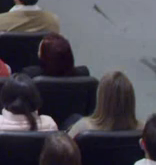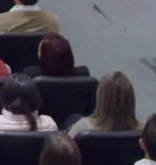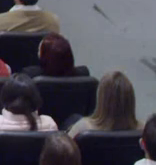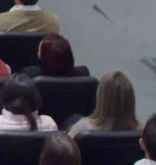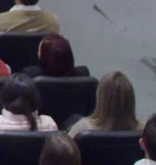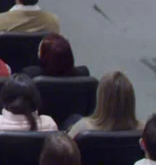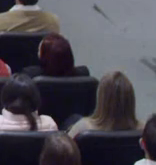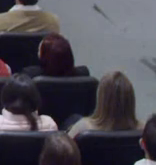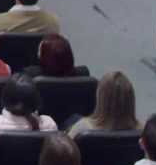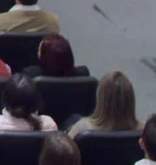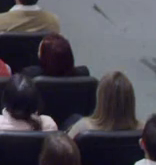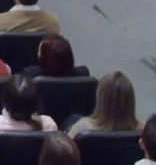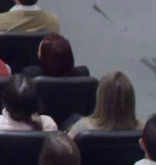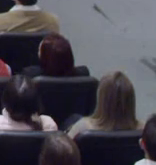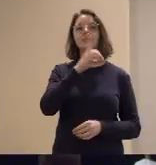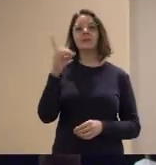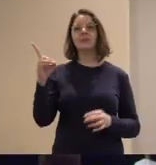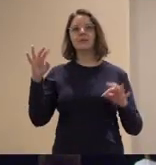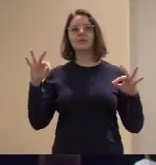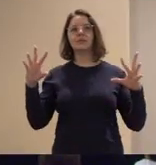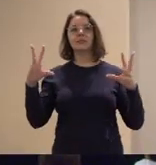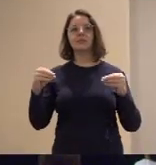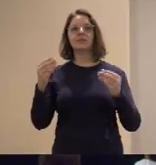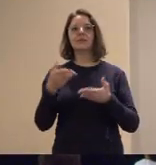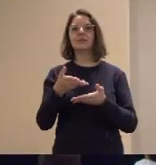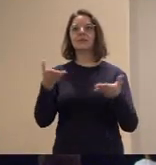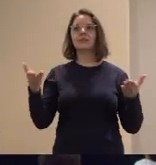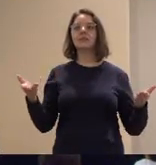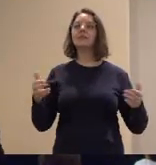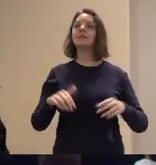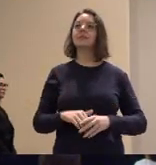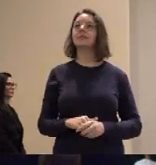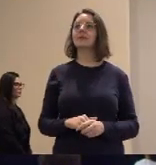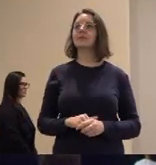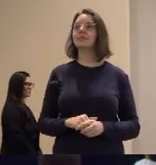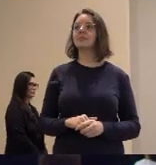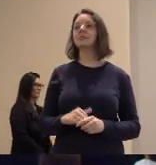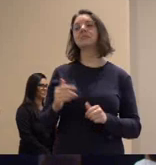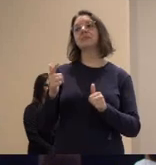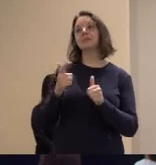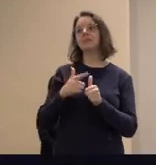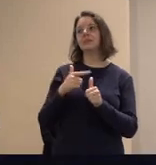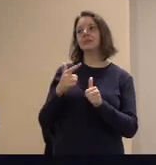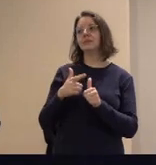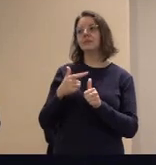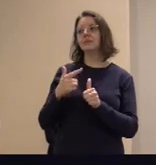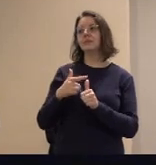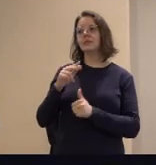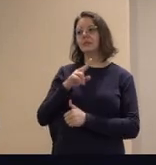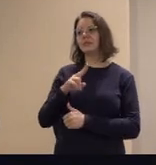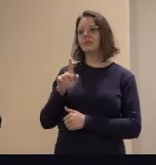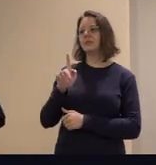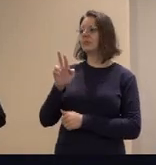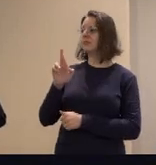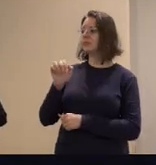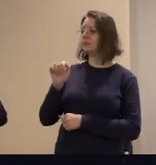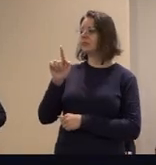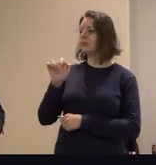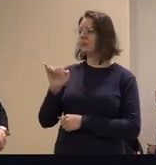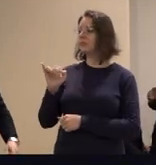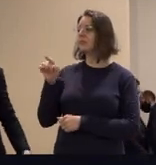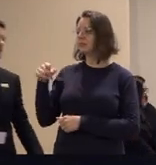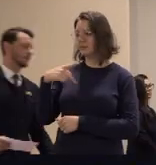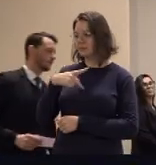Bom dia a todas e todos aqui presentes. Primeiramente, eu quero, em nome da Grazi, que é a presidente da CCT, pedir desculpas pela